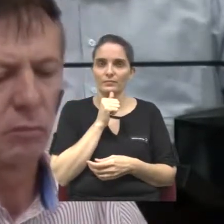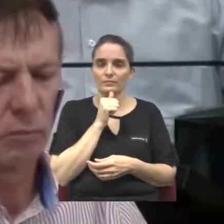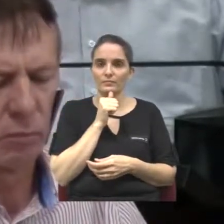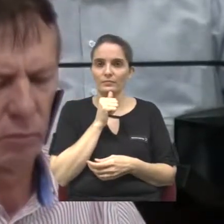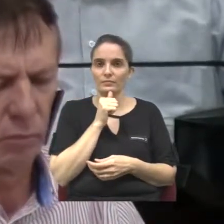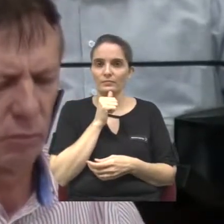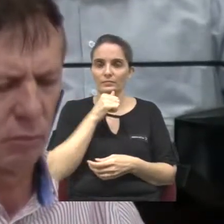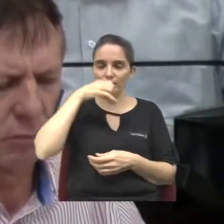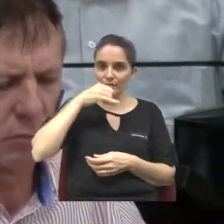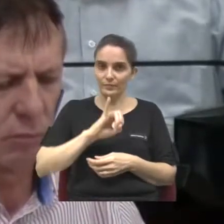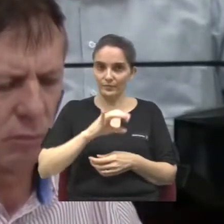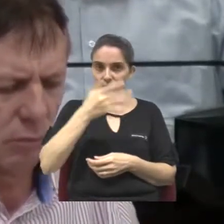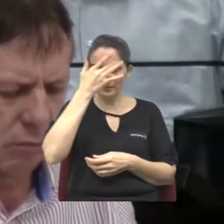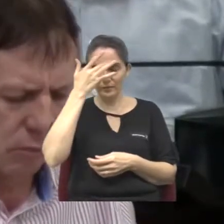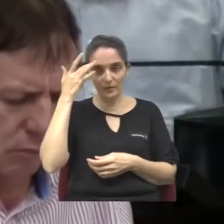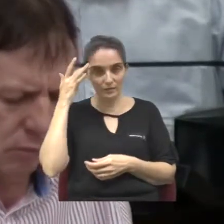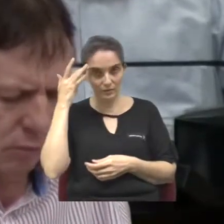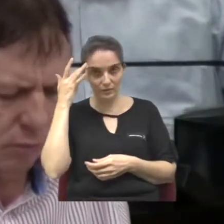não for